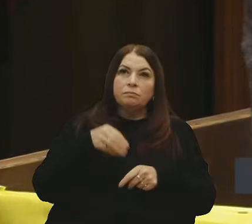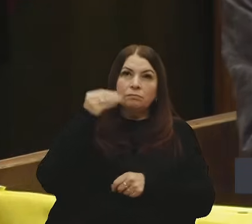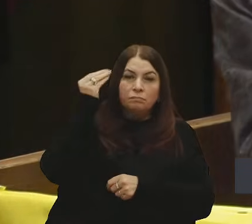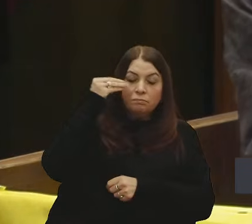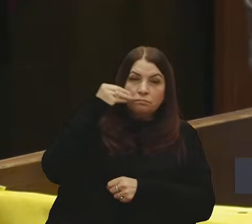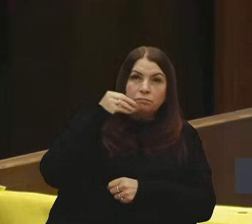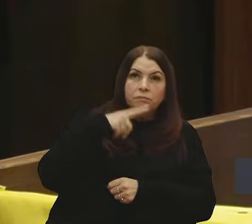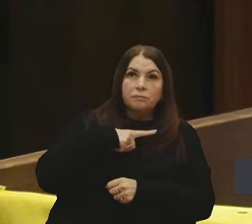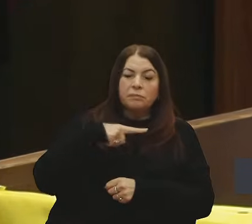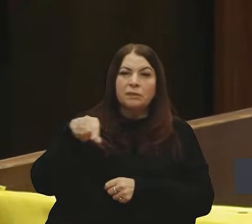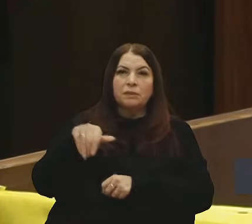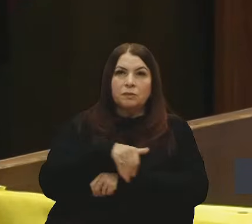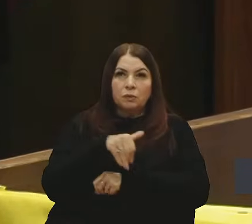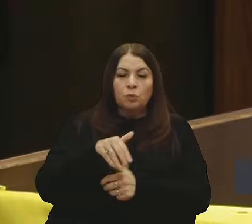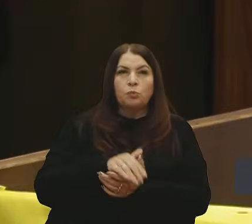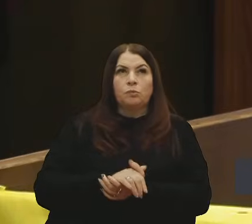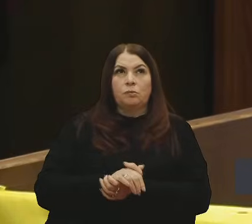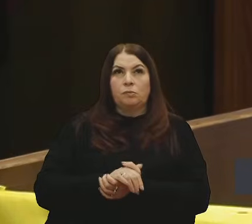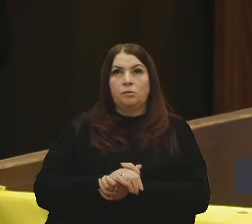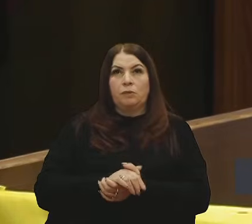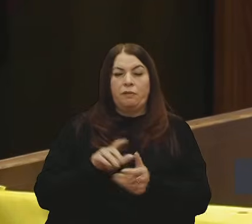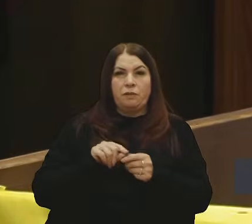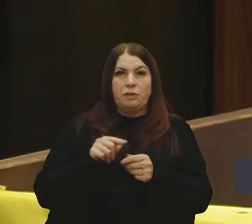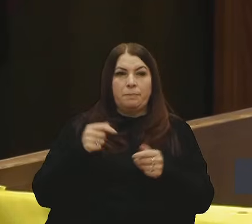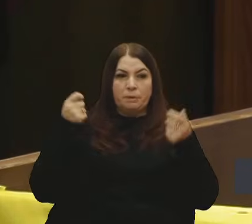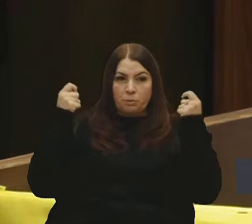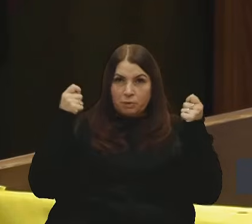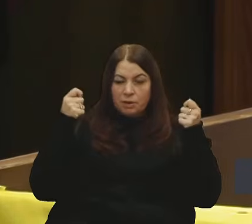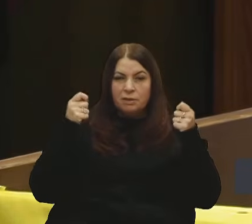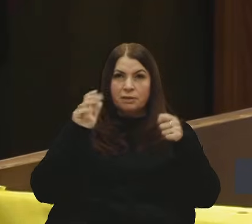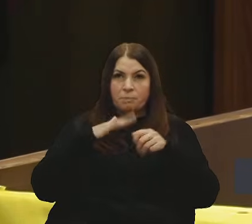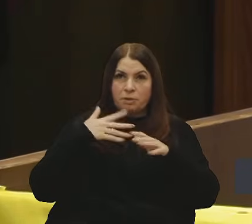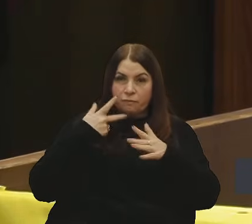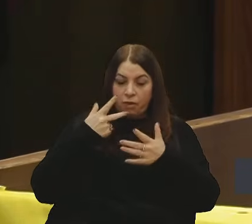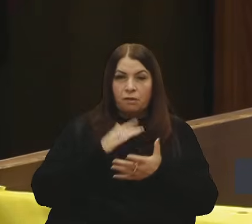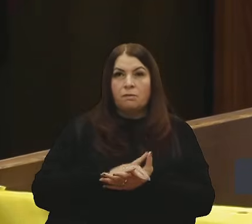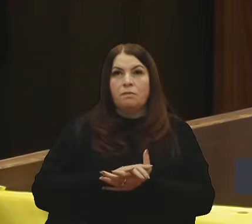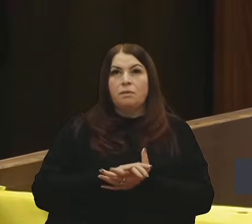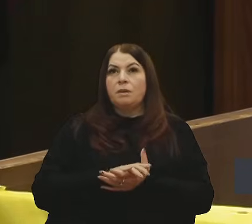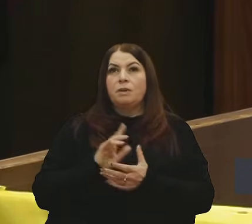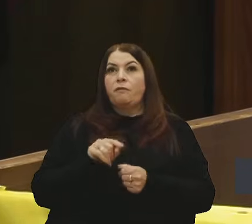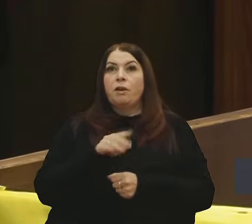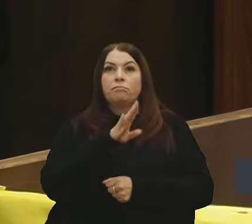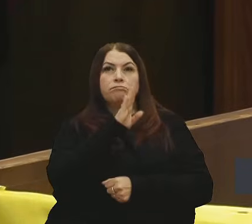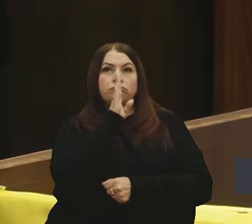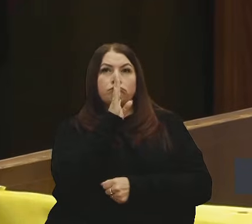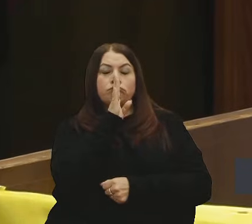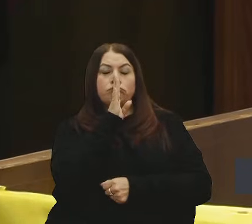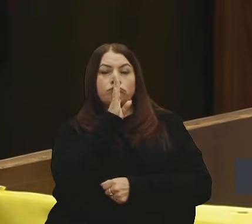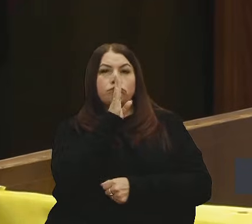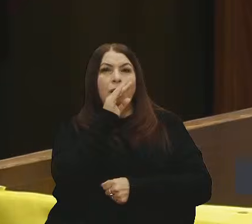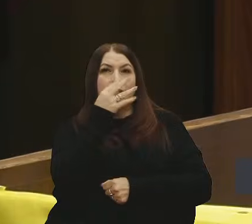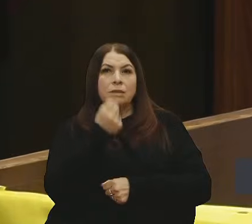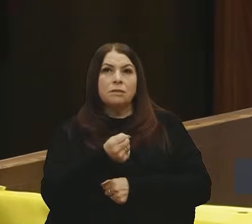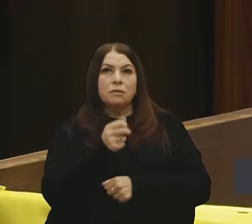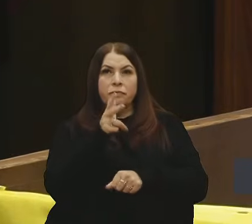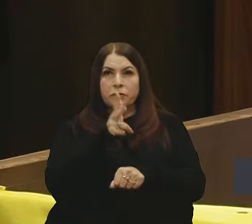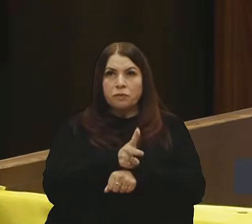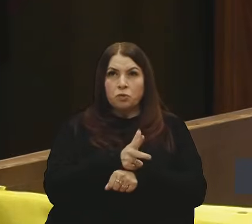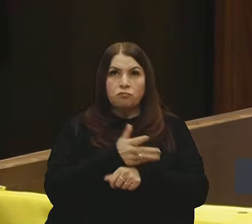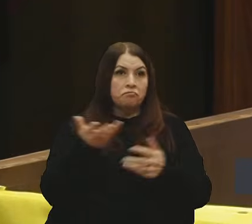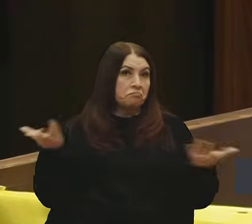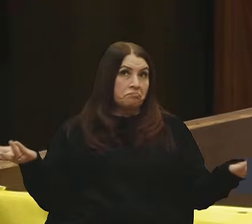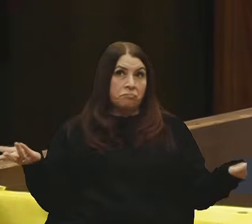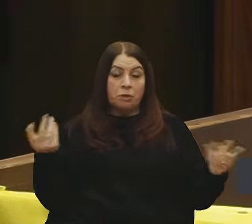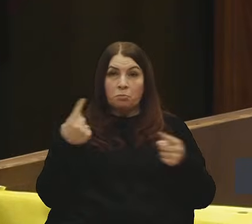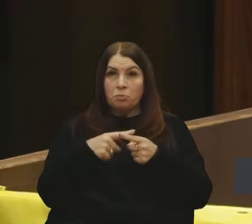gente tem que sair mais nas ruas, fazer mais protesto, mais manifestações, e não ficar calado, fazendo vídeo, até